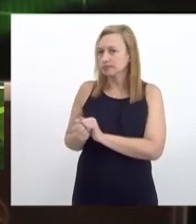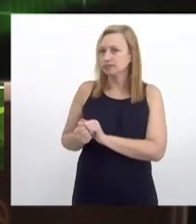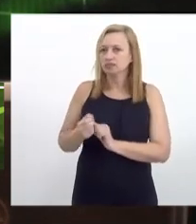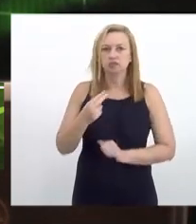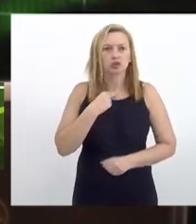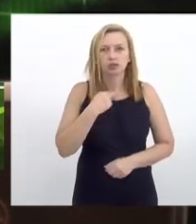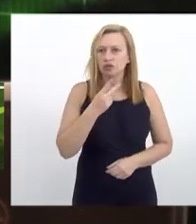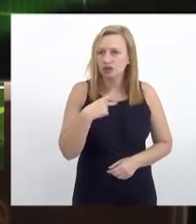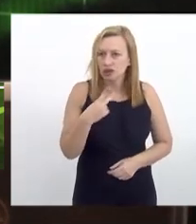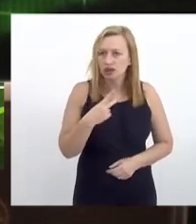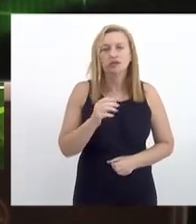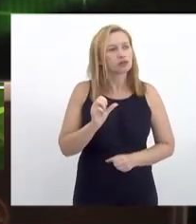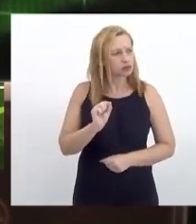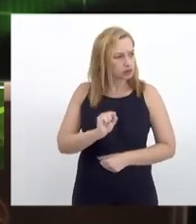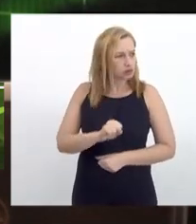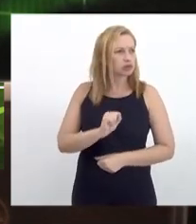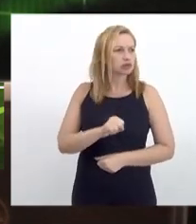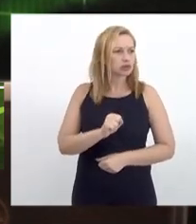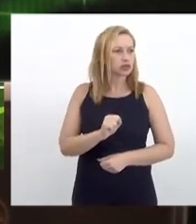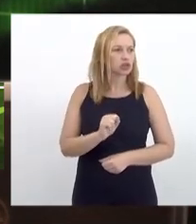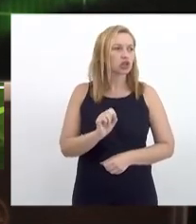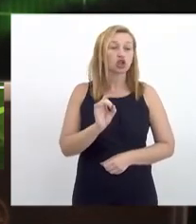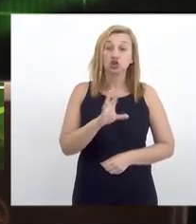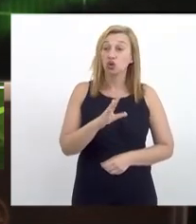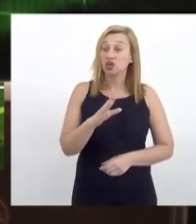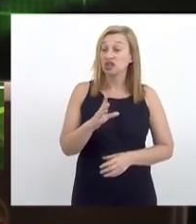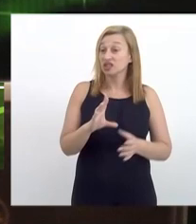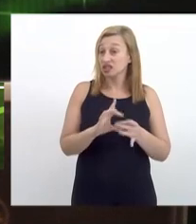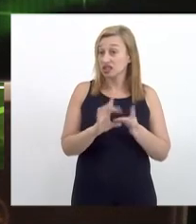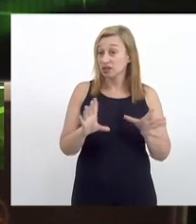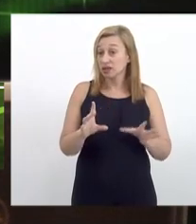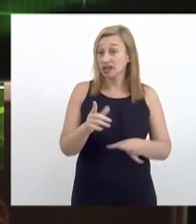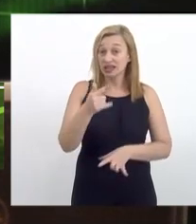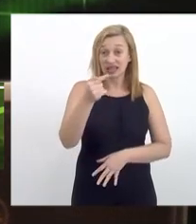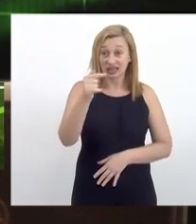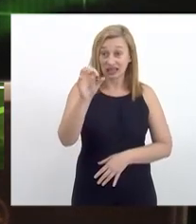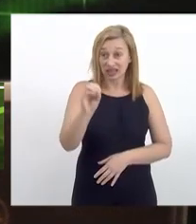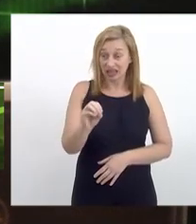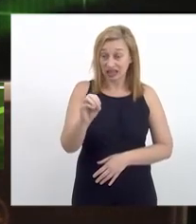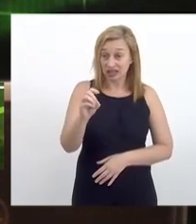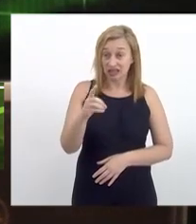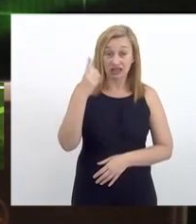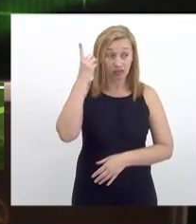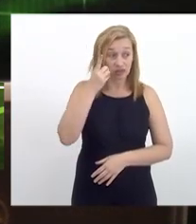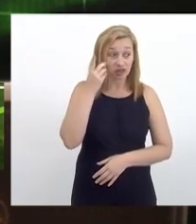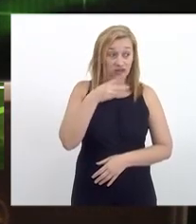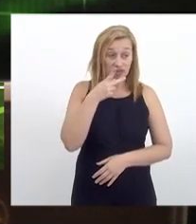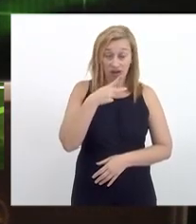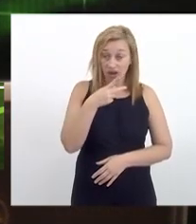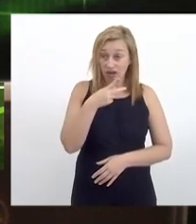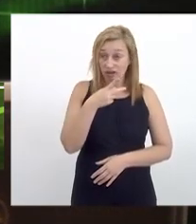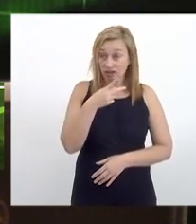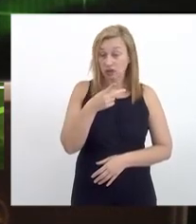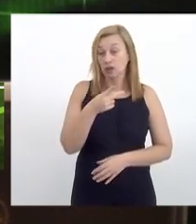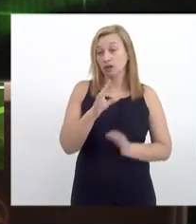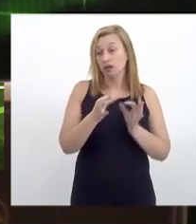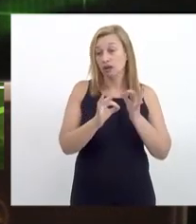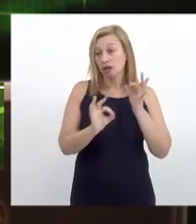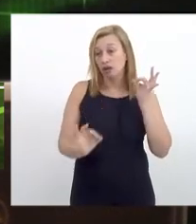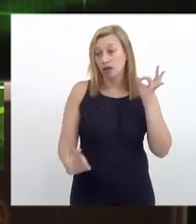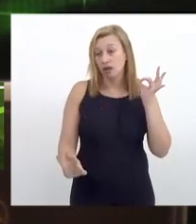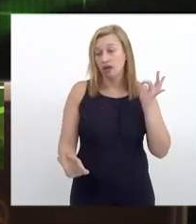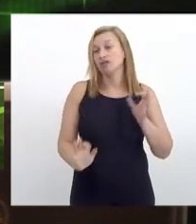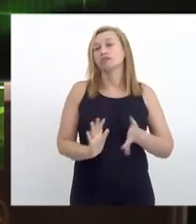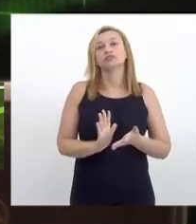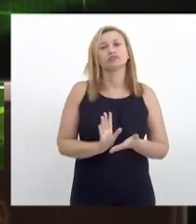a falar Claro que tem Só que se a gente abrir Para 70 E a questão é o ano Ficou muito bom que é o ano